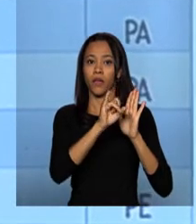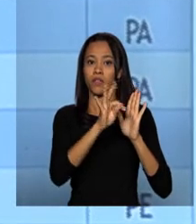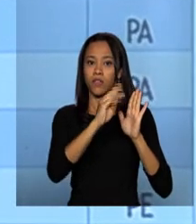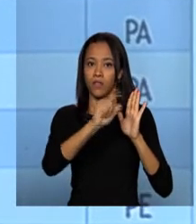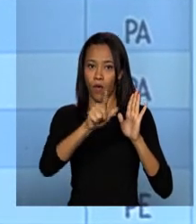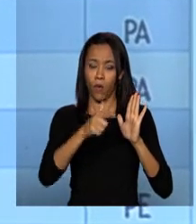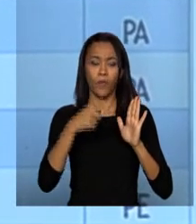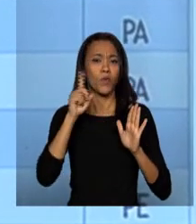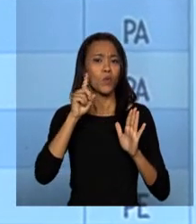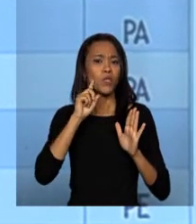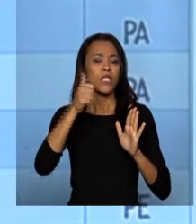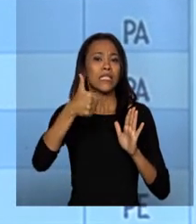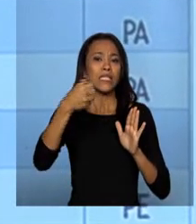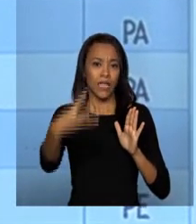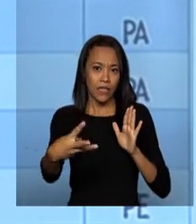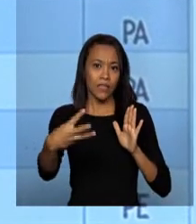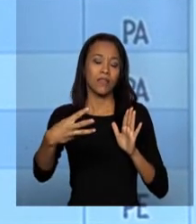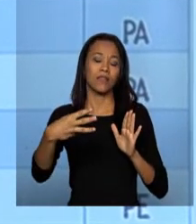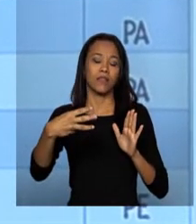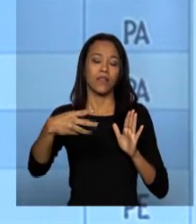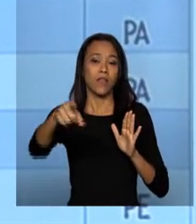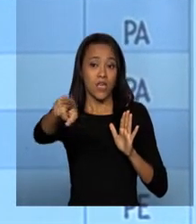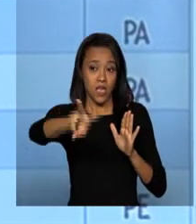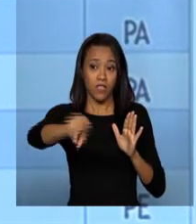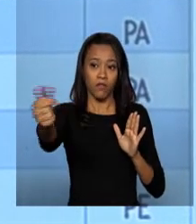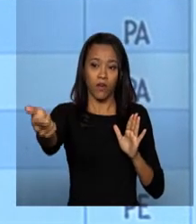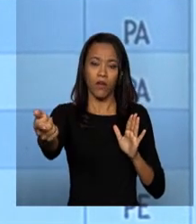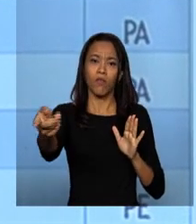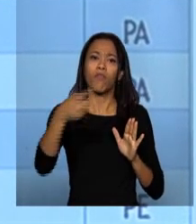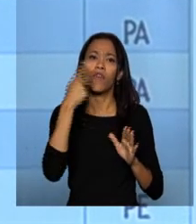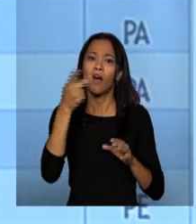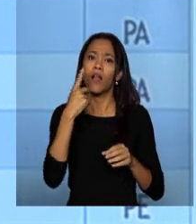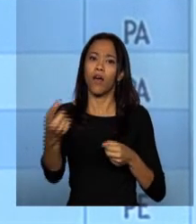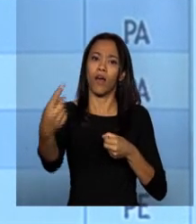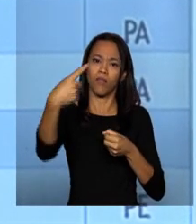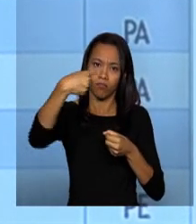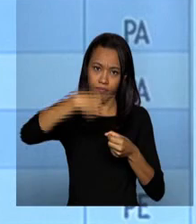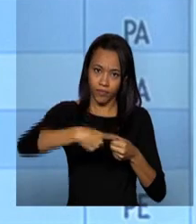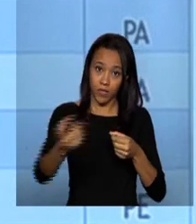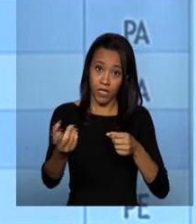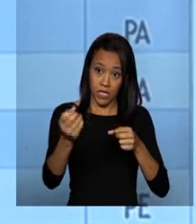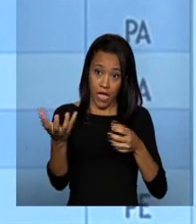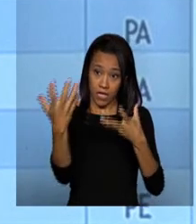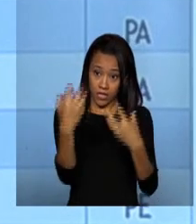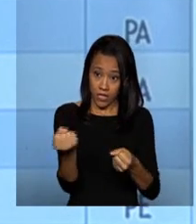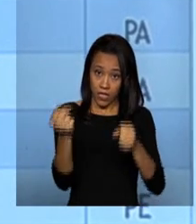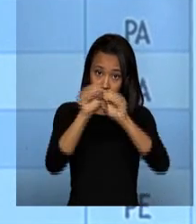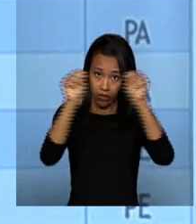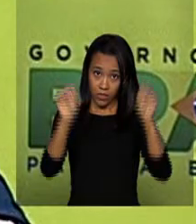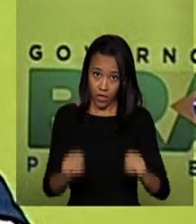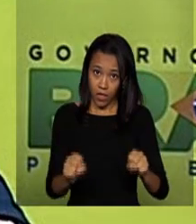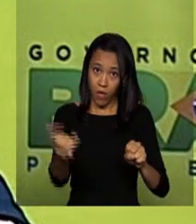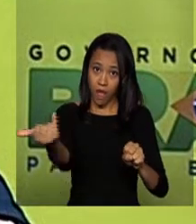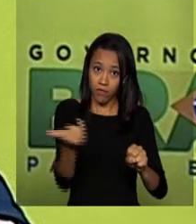Esses municípios vão ter que declarar no nosso sistema que se eles